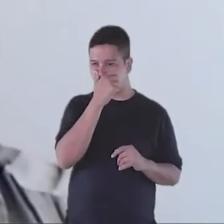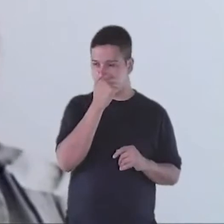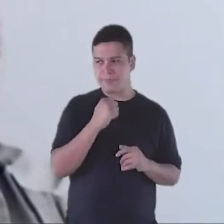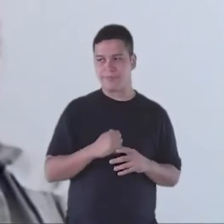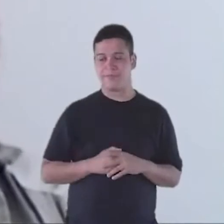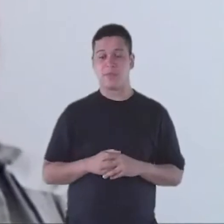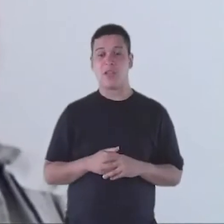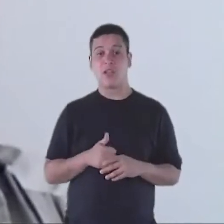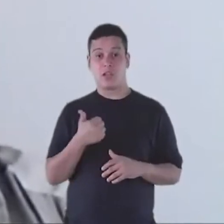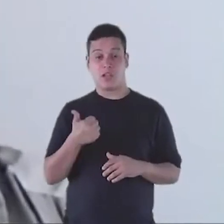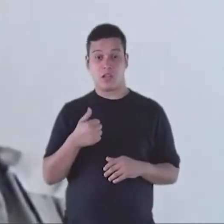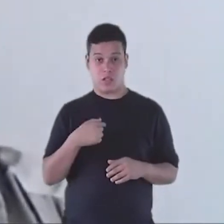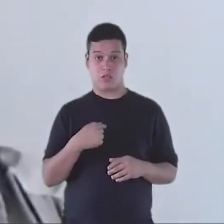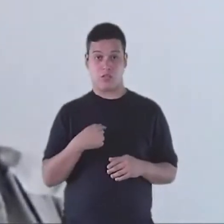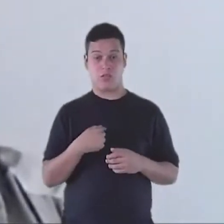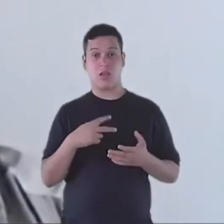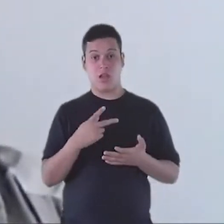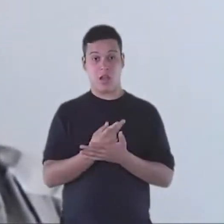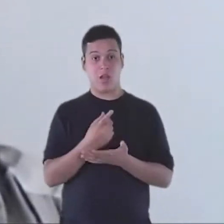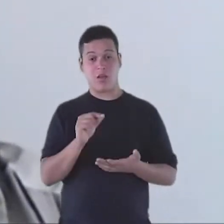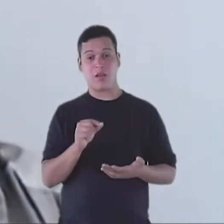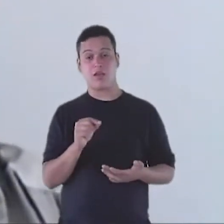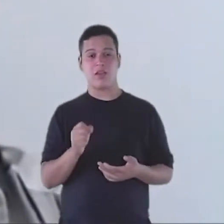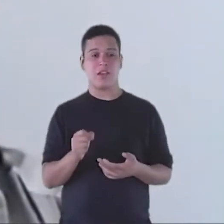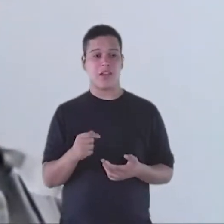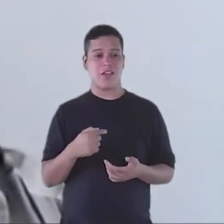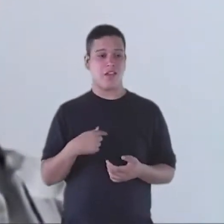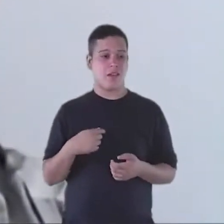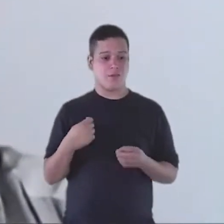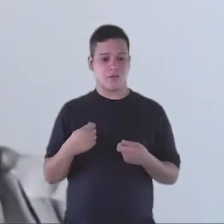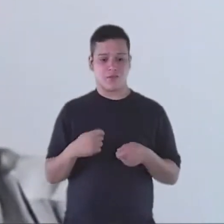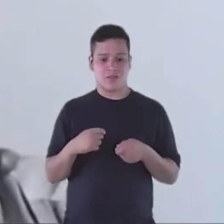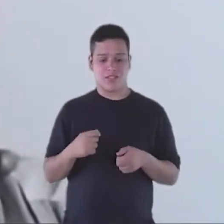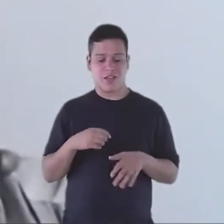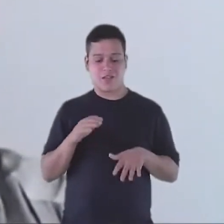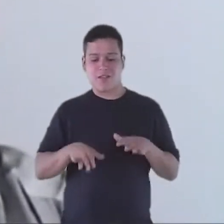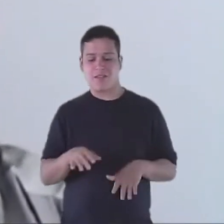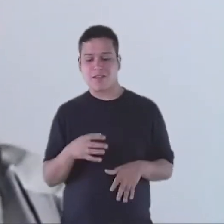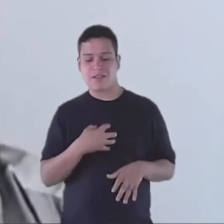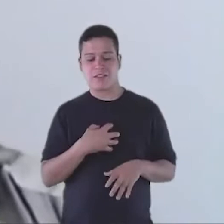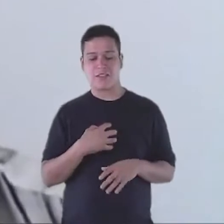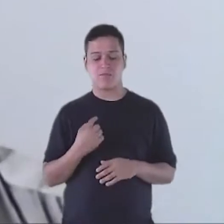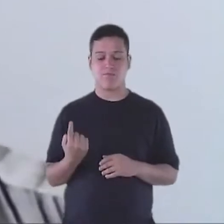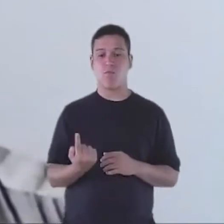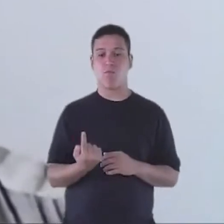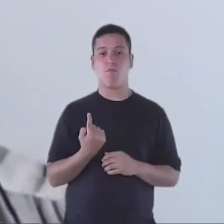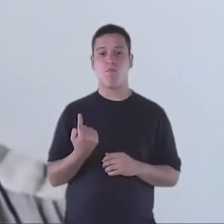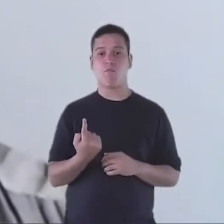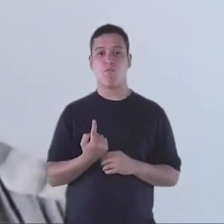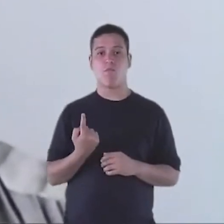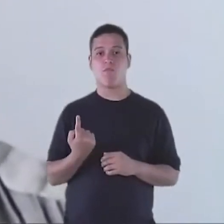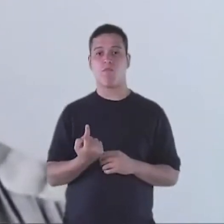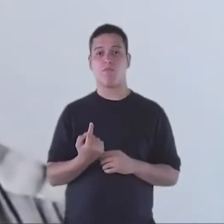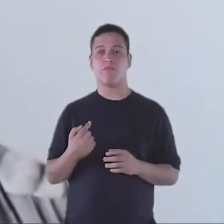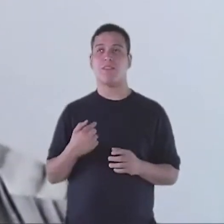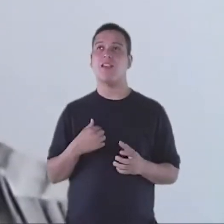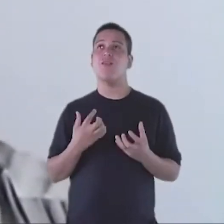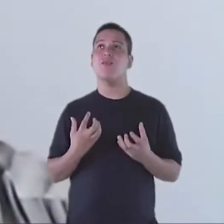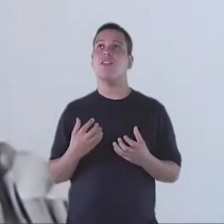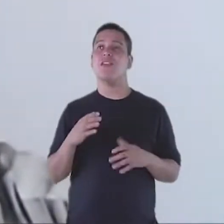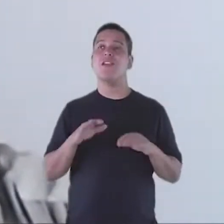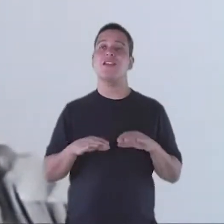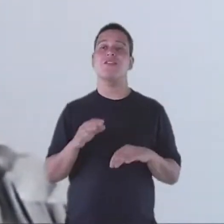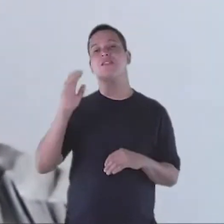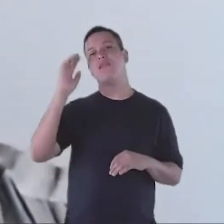eu precisava daquela solidão. Eu precisava entender o que meus colegas falavam,